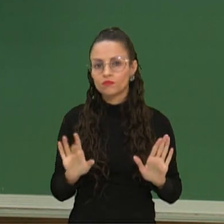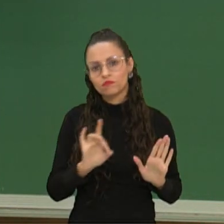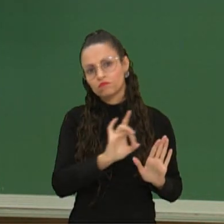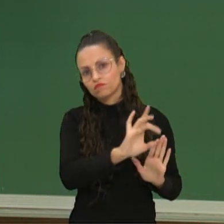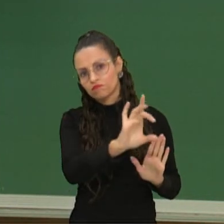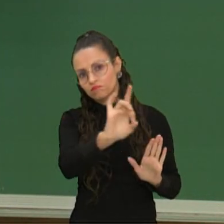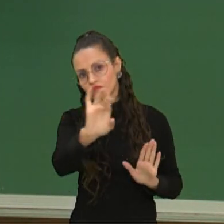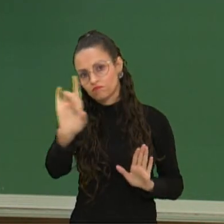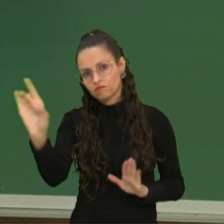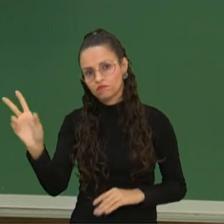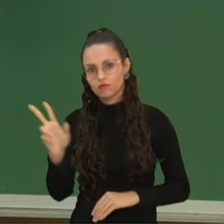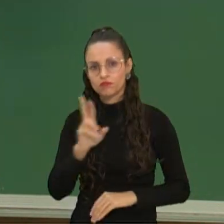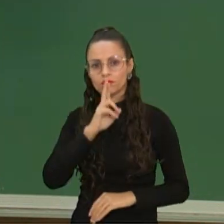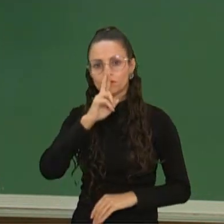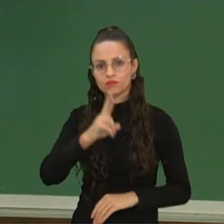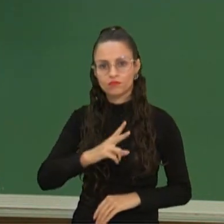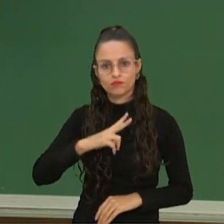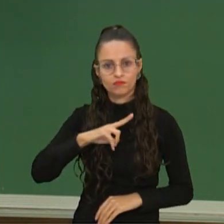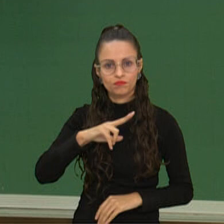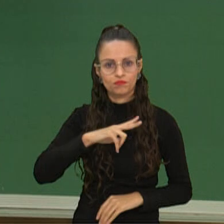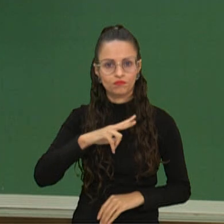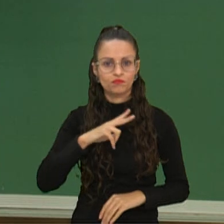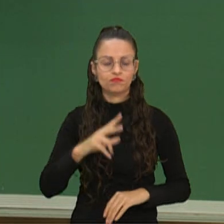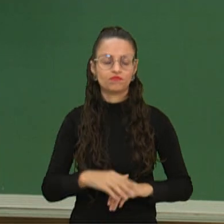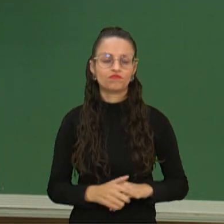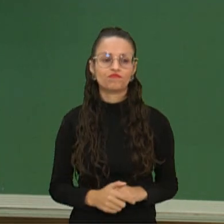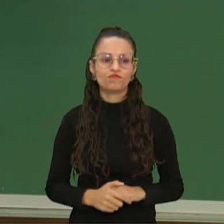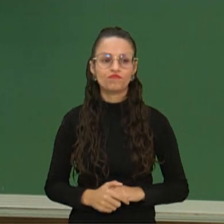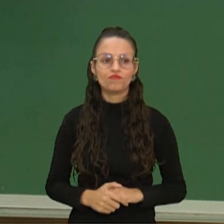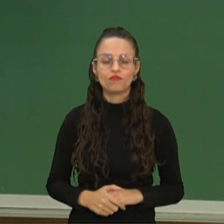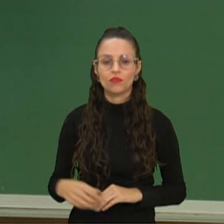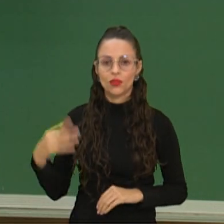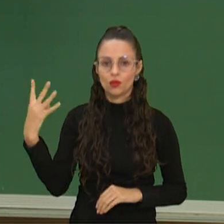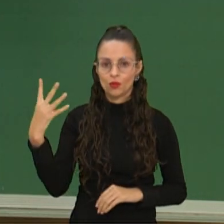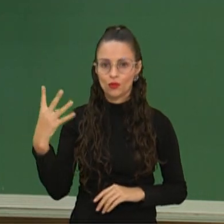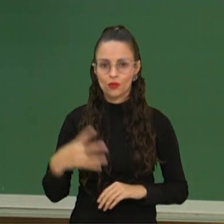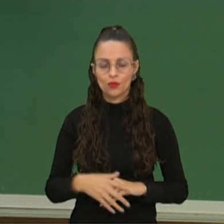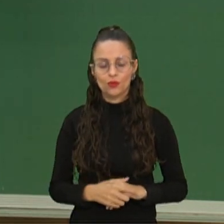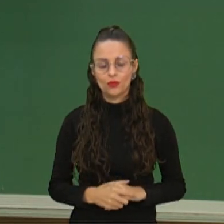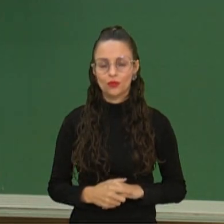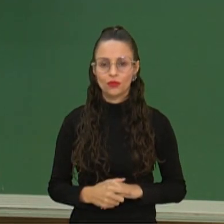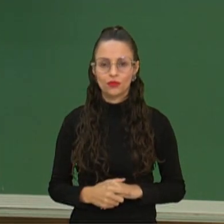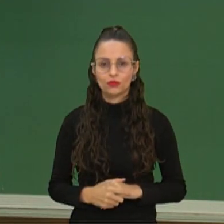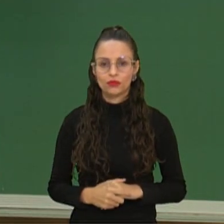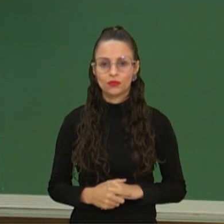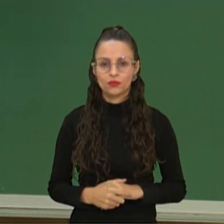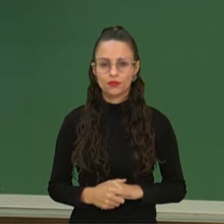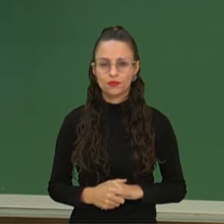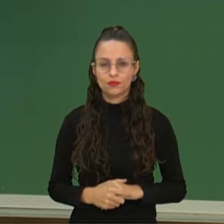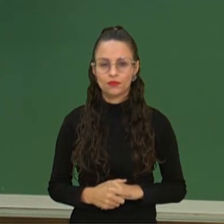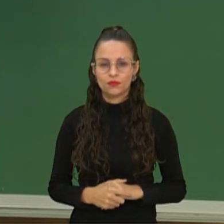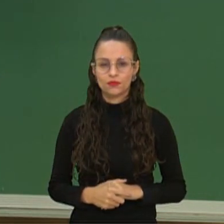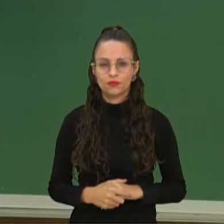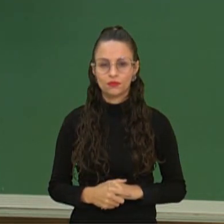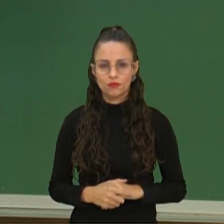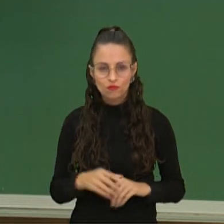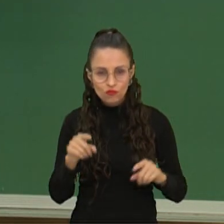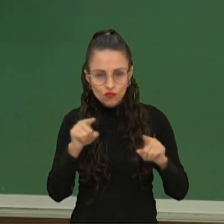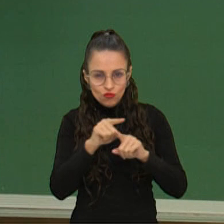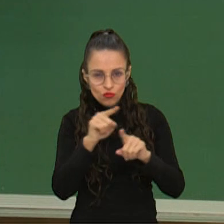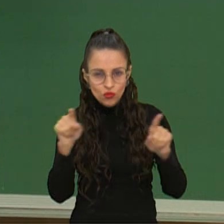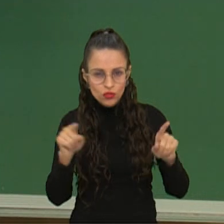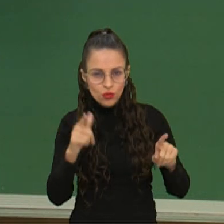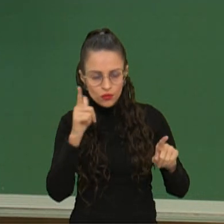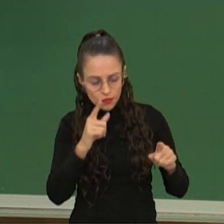colocando a sua resposta também. And number 4. Do you get over your mistakes easily? Você supera os